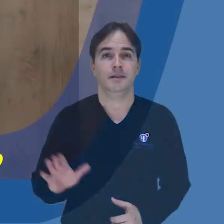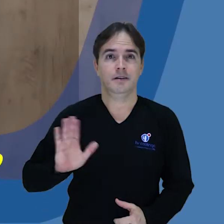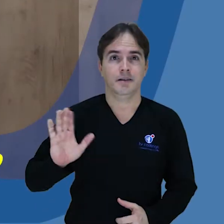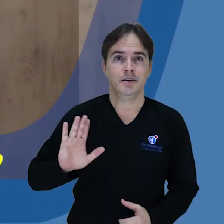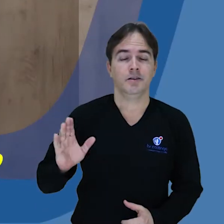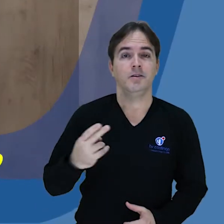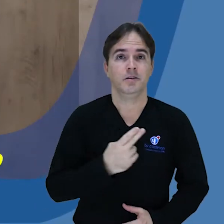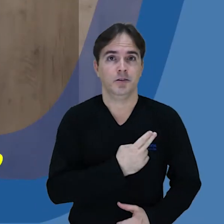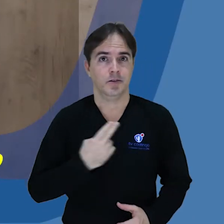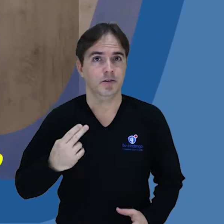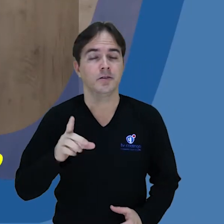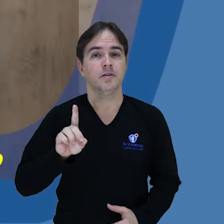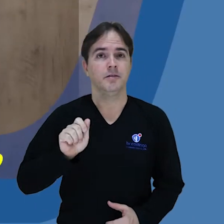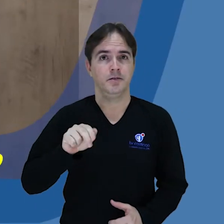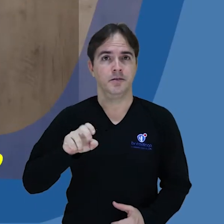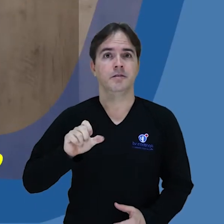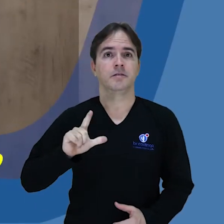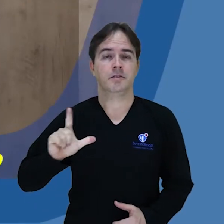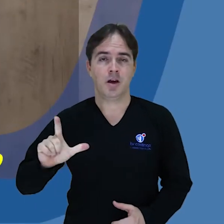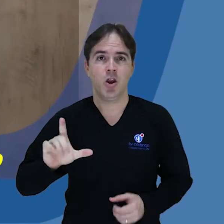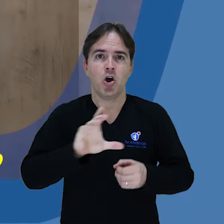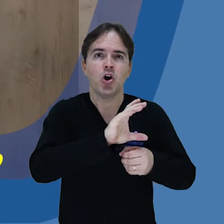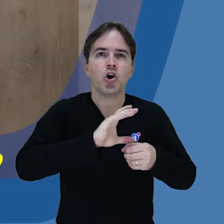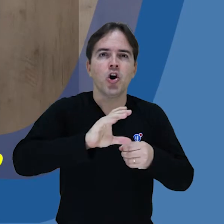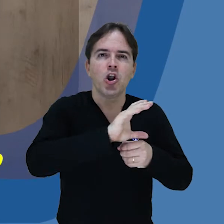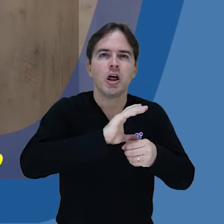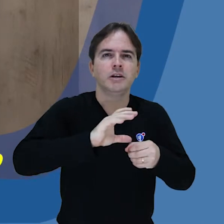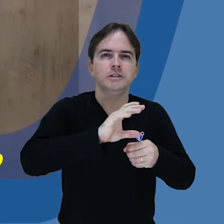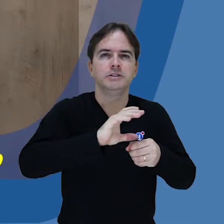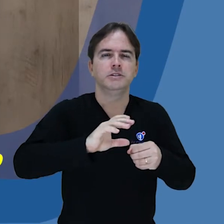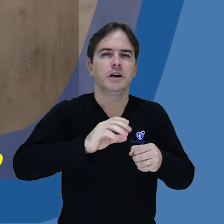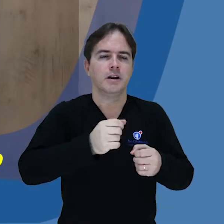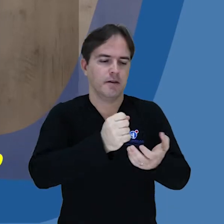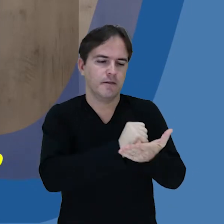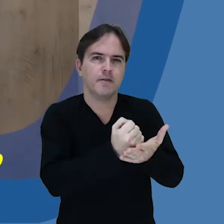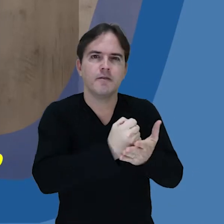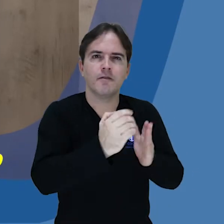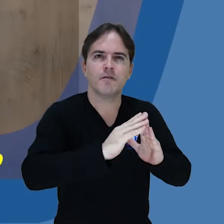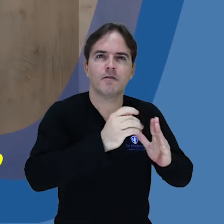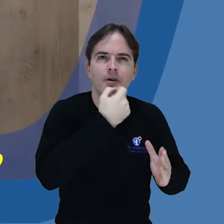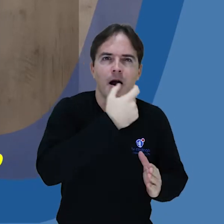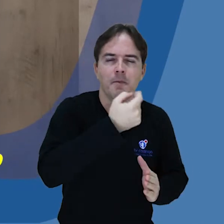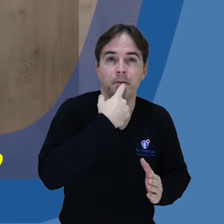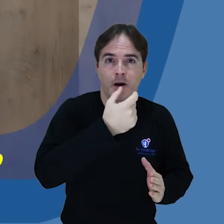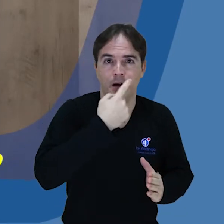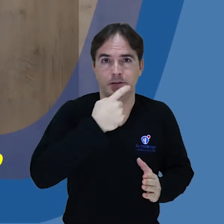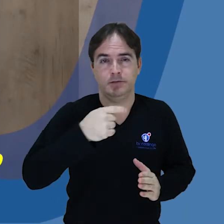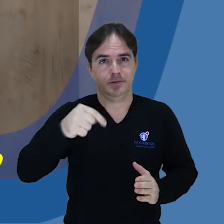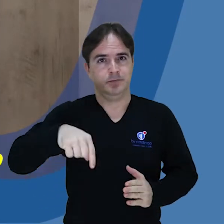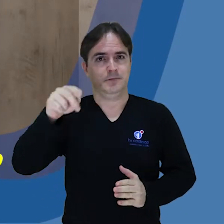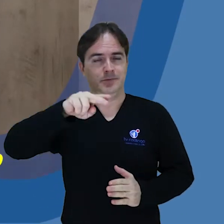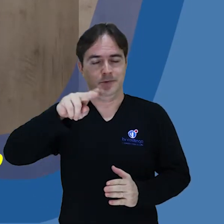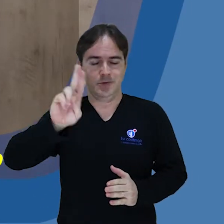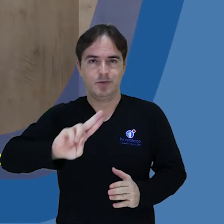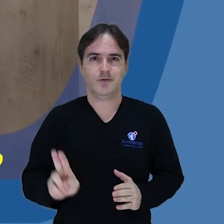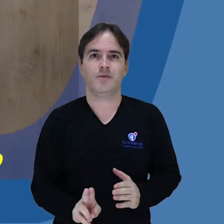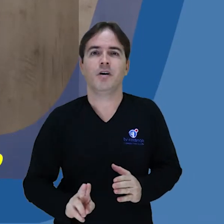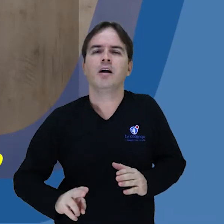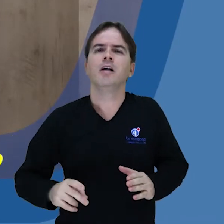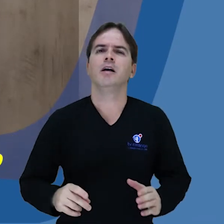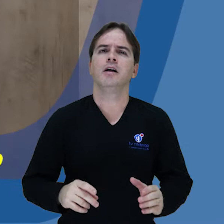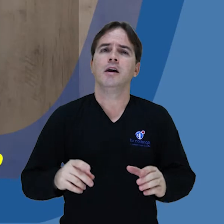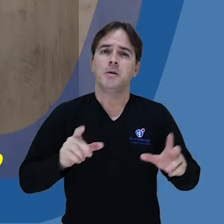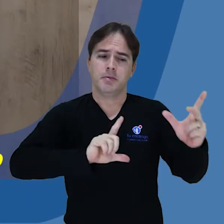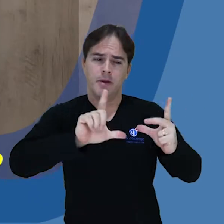Olá, eu sou o professor Daniel Tenório, sou professor do Colegiado de Farmácia da Univasf e a TV Caatinga pediu para eu falar para vocês sobre os riscos